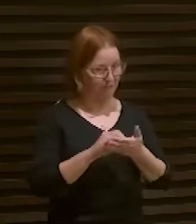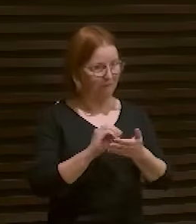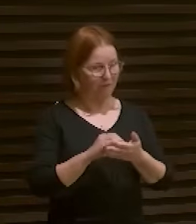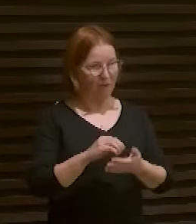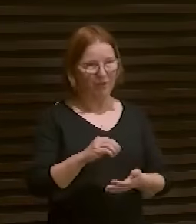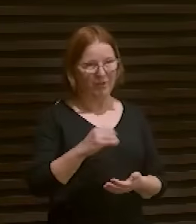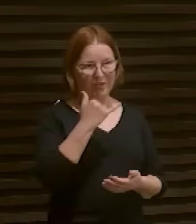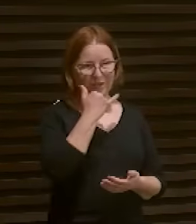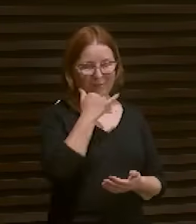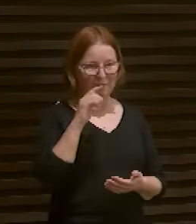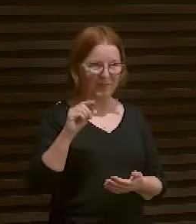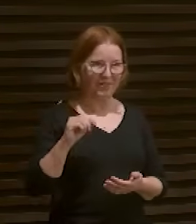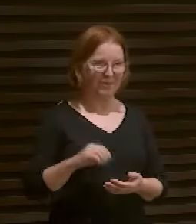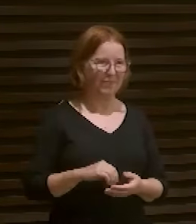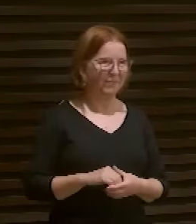Vou matar o Glênio.